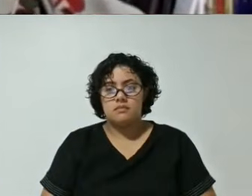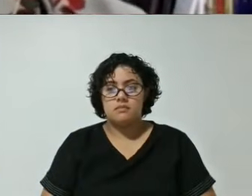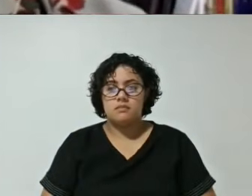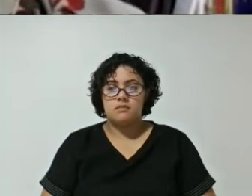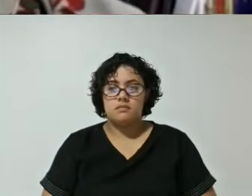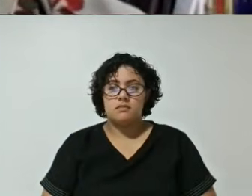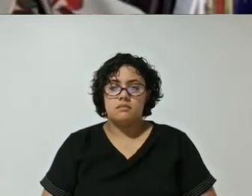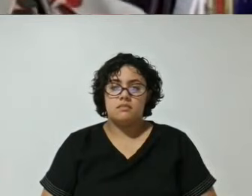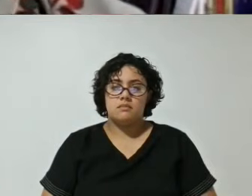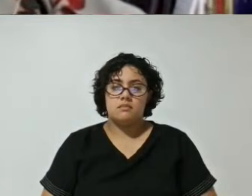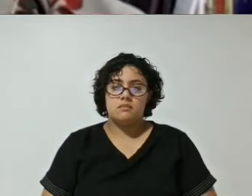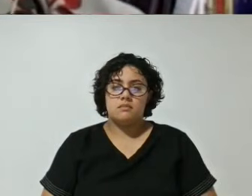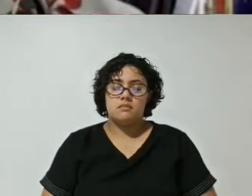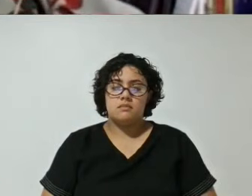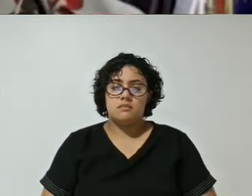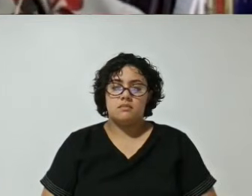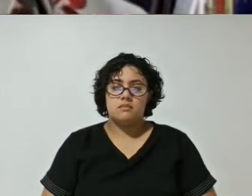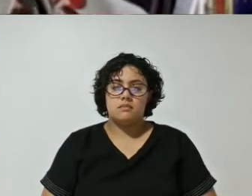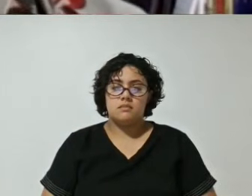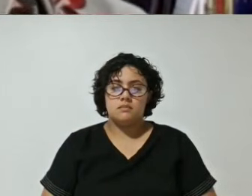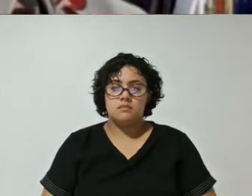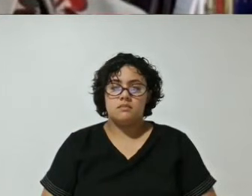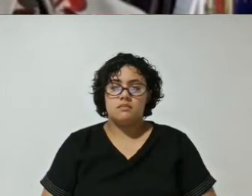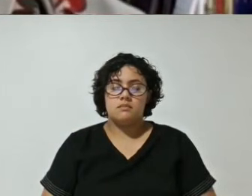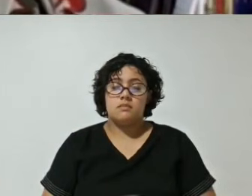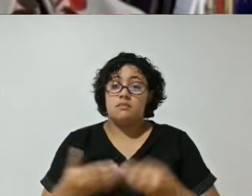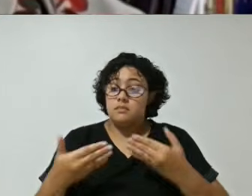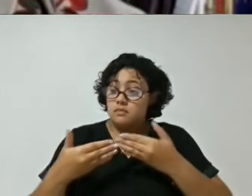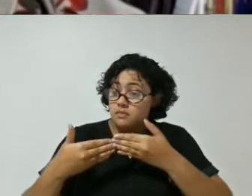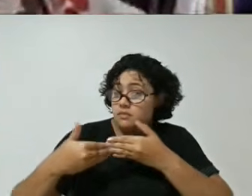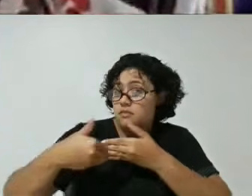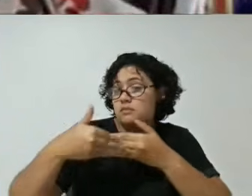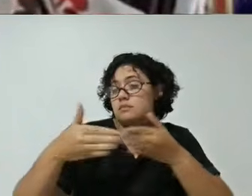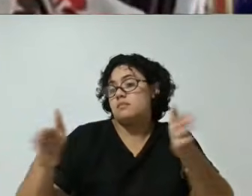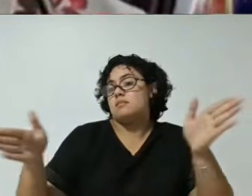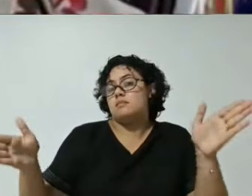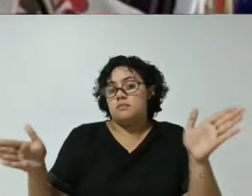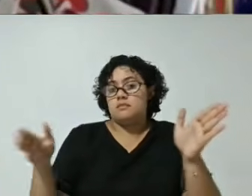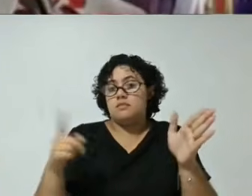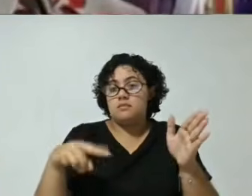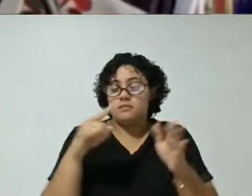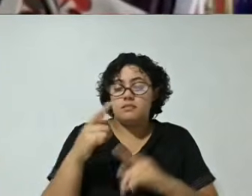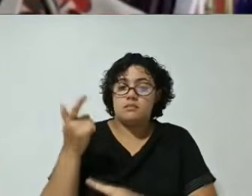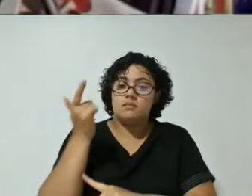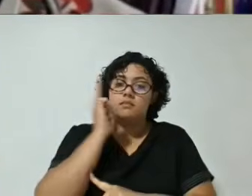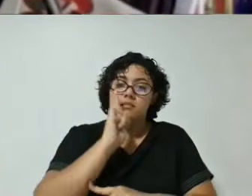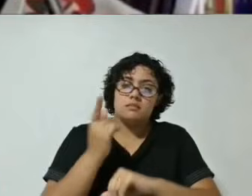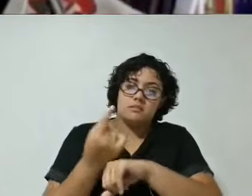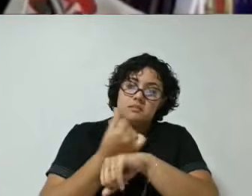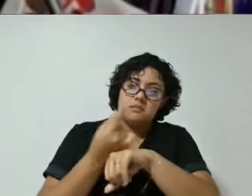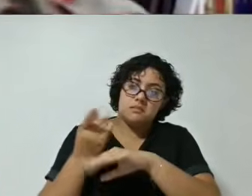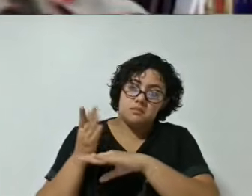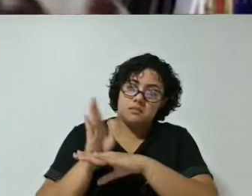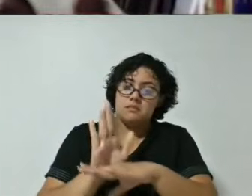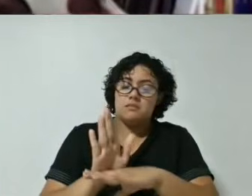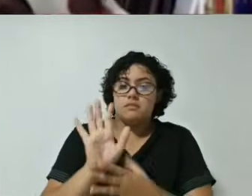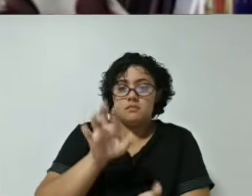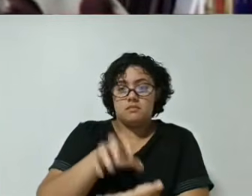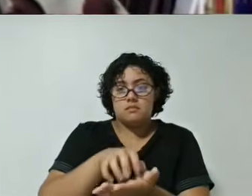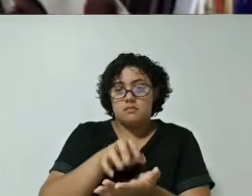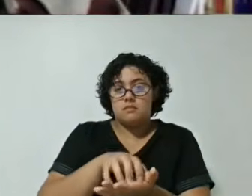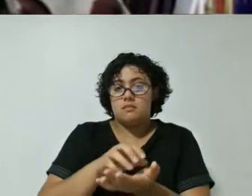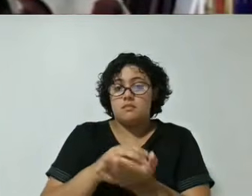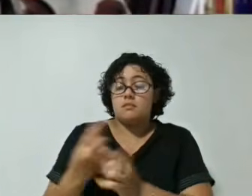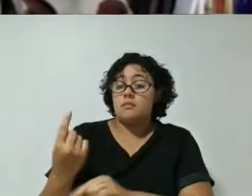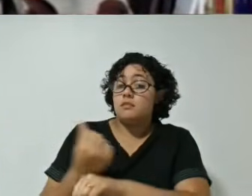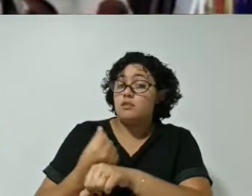espaço, é que desvincula, inaugura, e aí vocês têm, inclusive, um aporte financeiro para o centro, que até então a verba ia